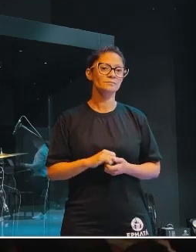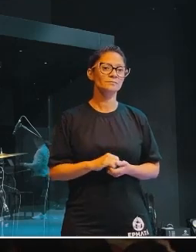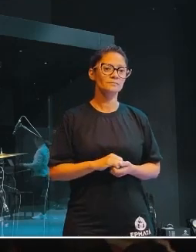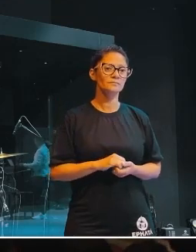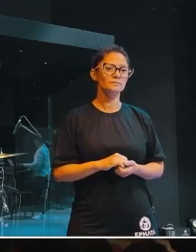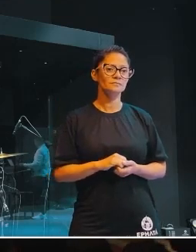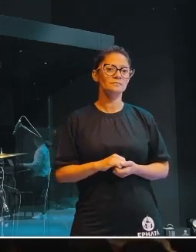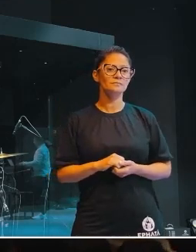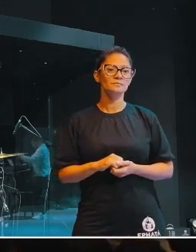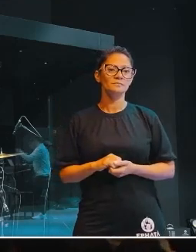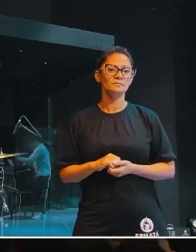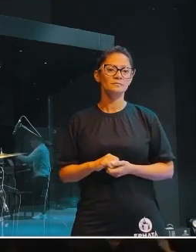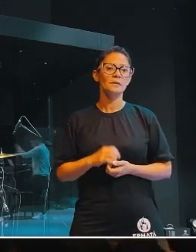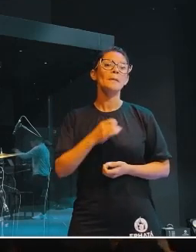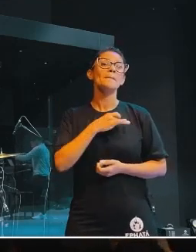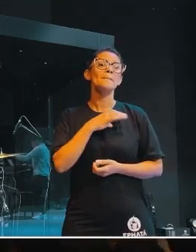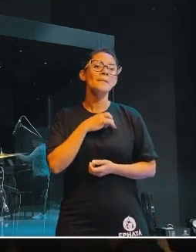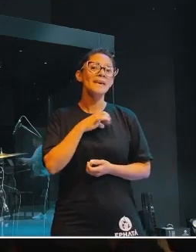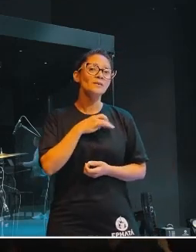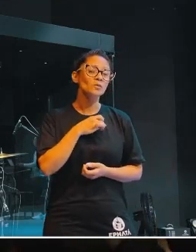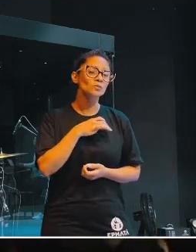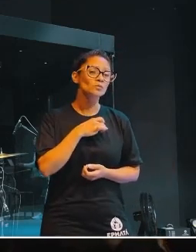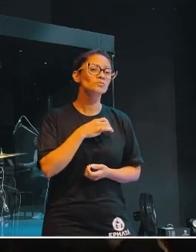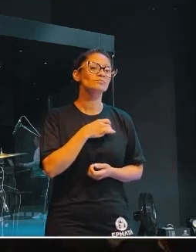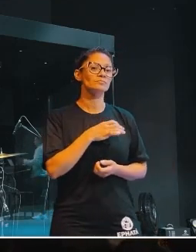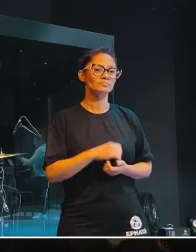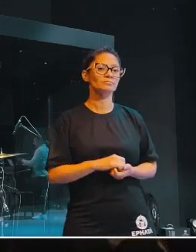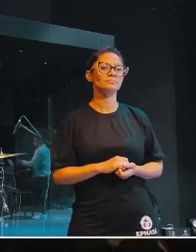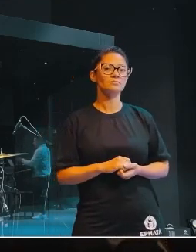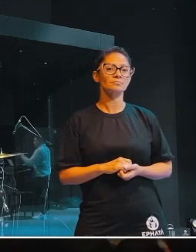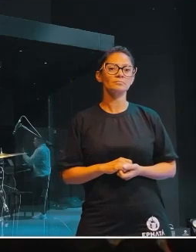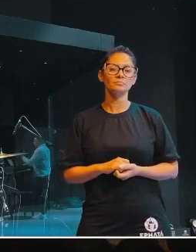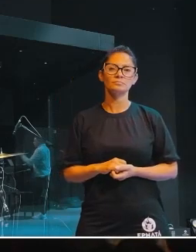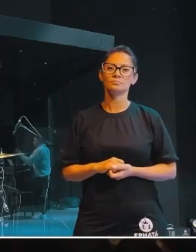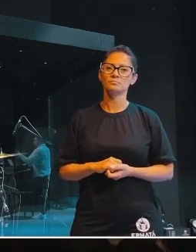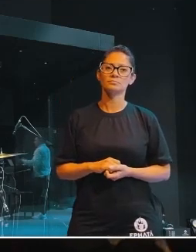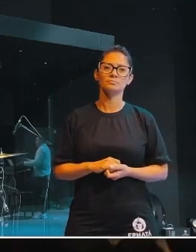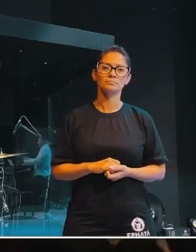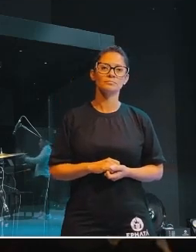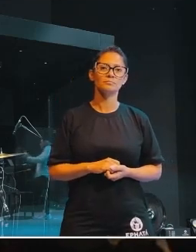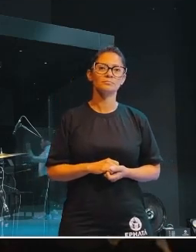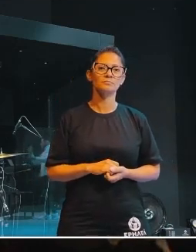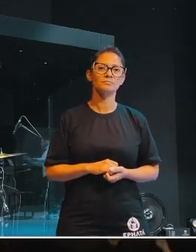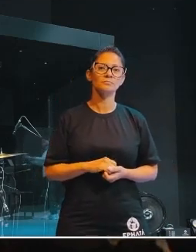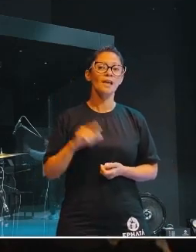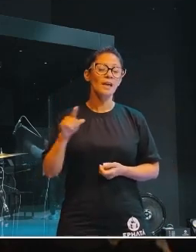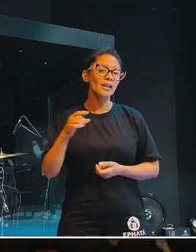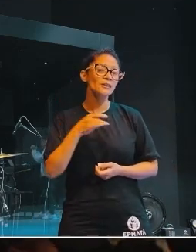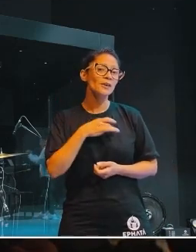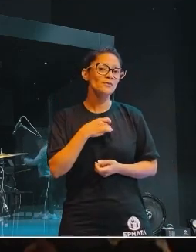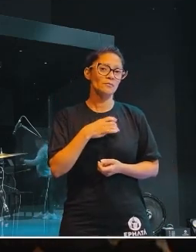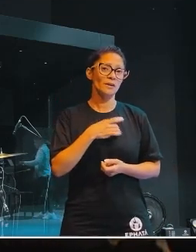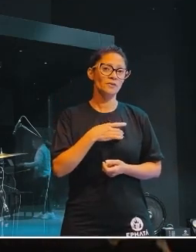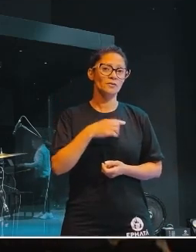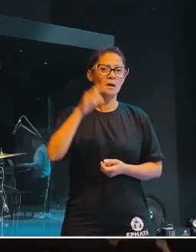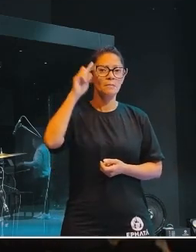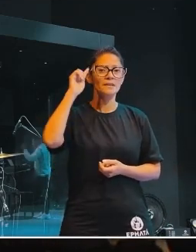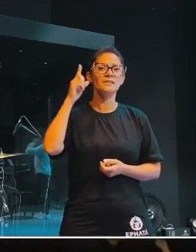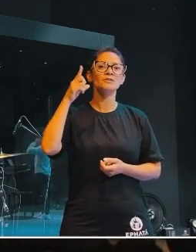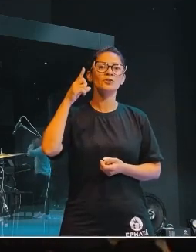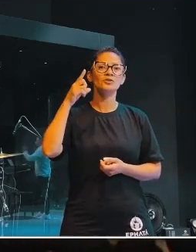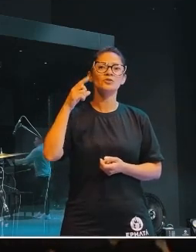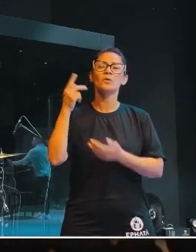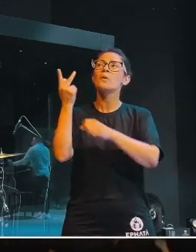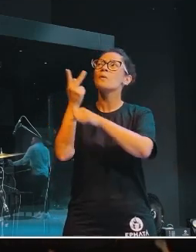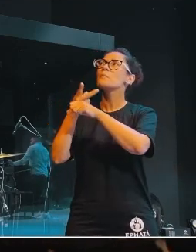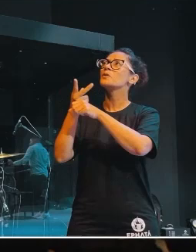que conta. A segunda que conta. Assim diz o texto: então Josafá estava com medo, mas decidiu buscar o Senhor